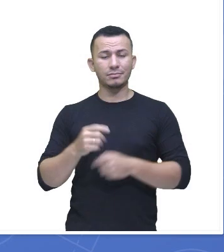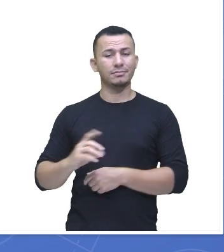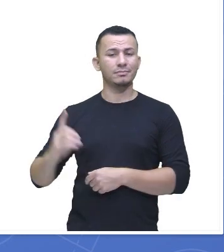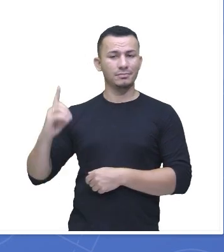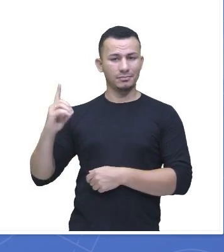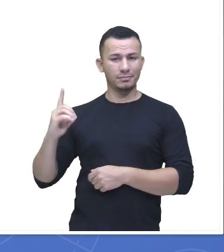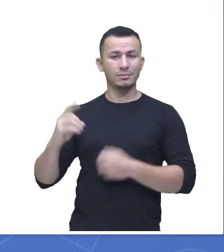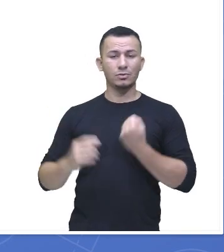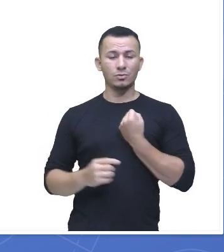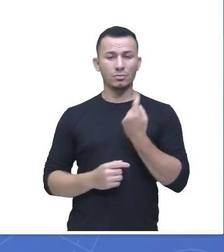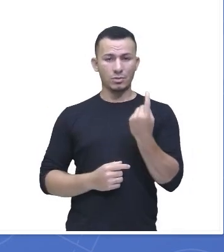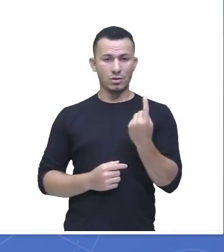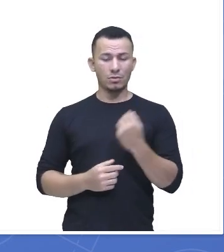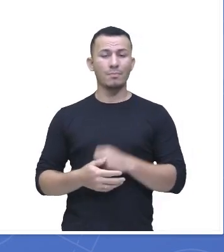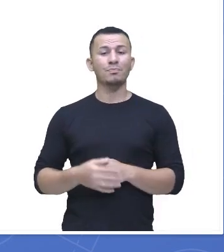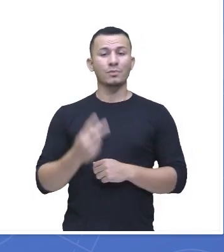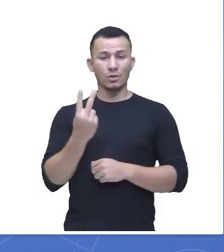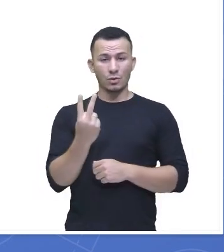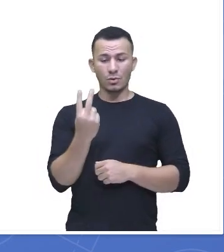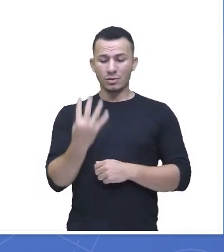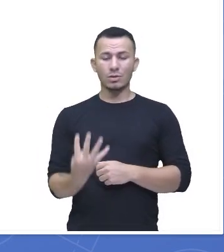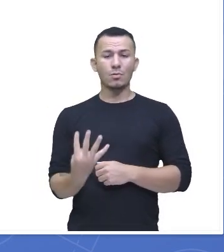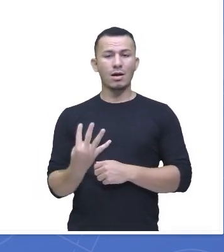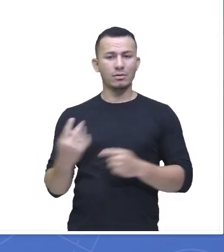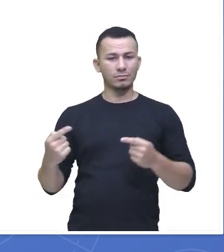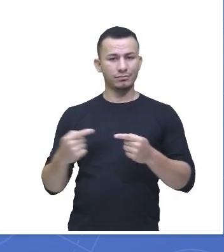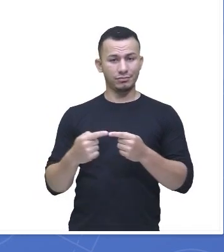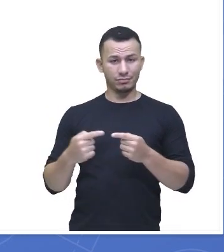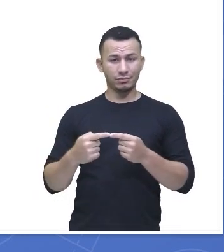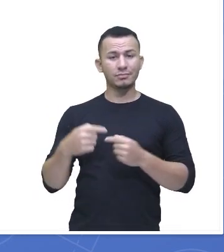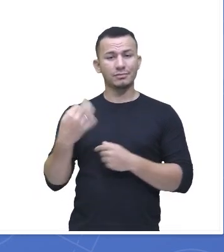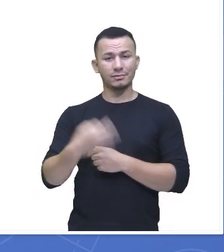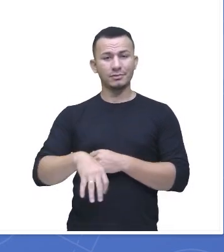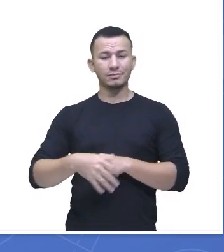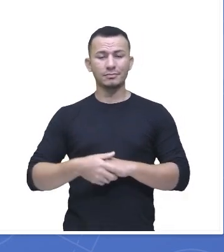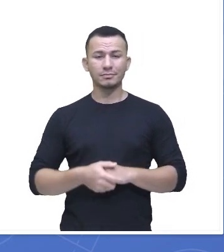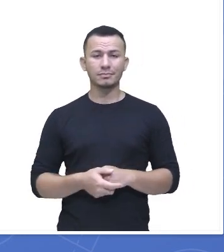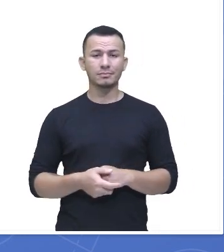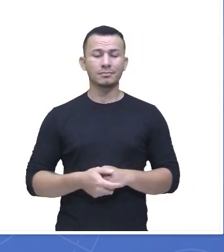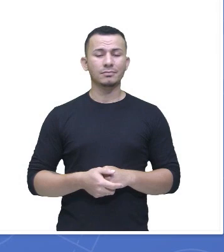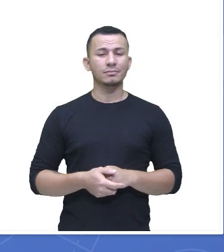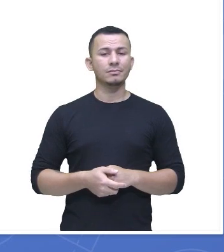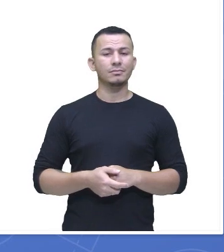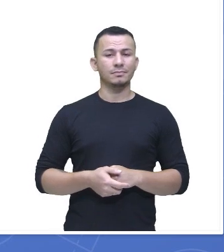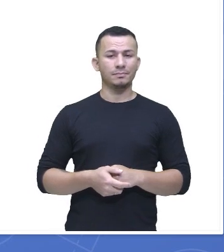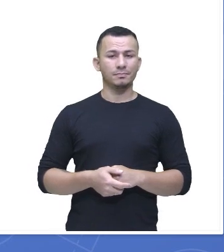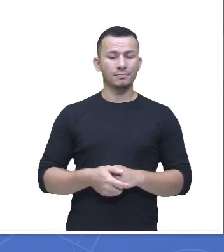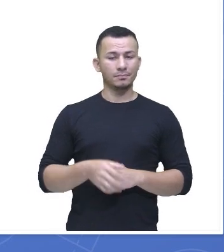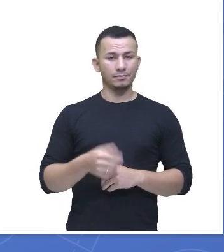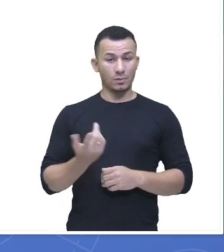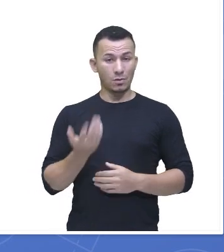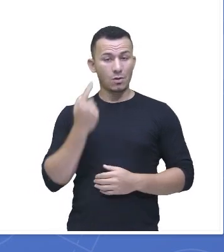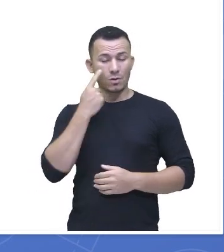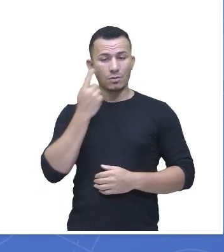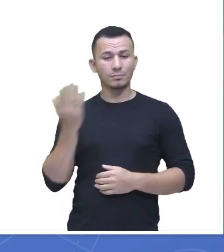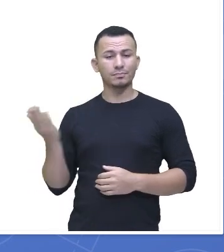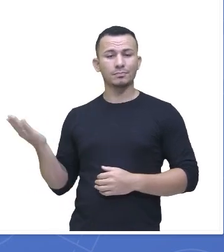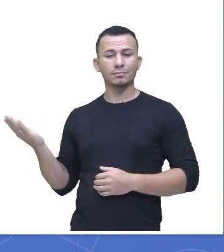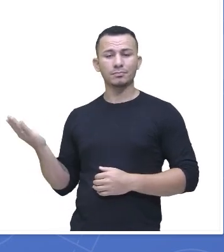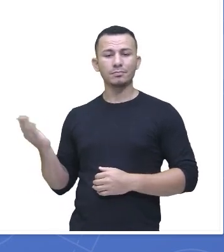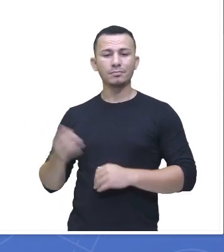D. Apenas 2 e 4 estão corretas. Na segunda imagem, estou mostrando aí para vocês que